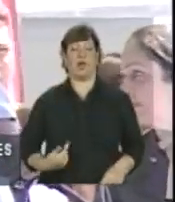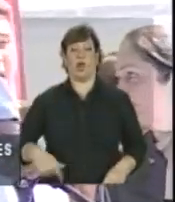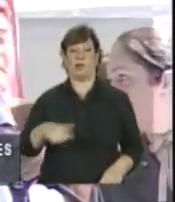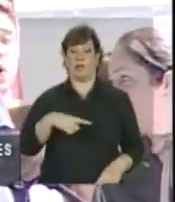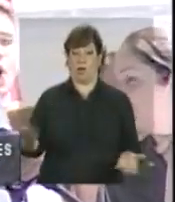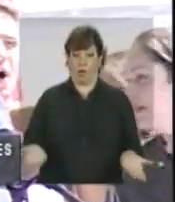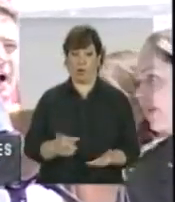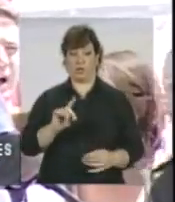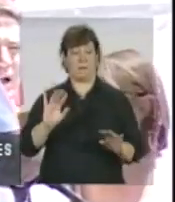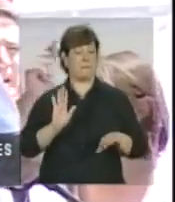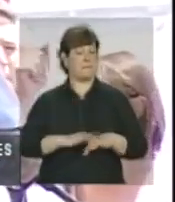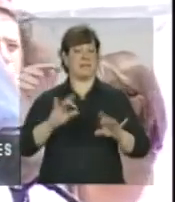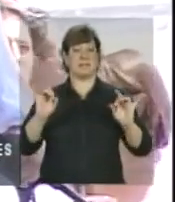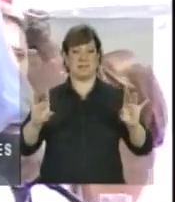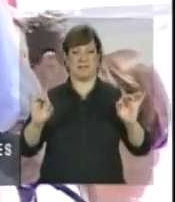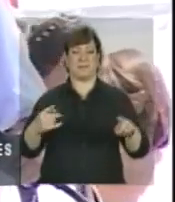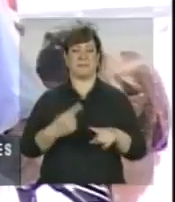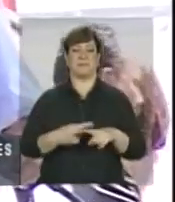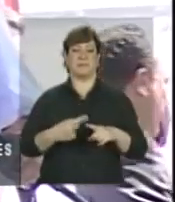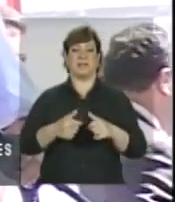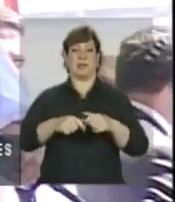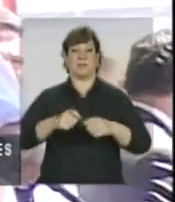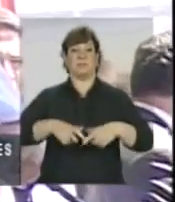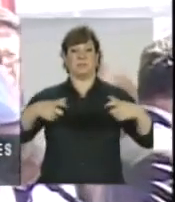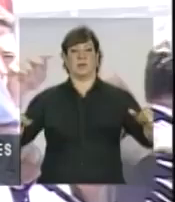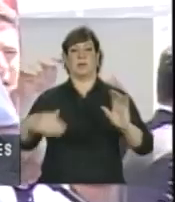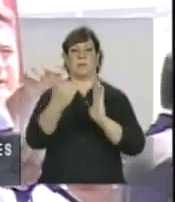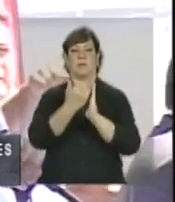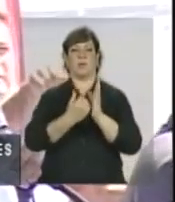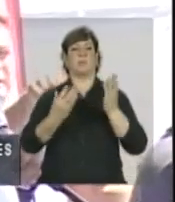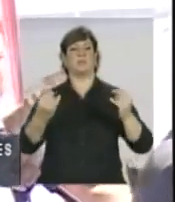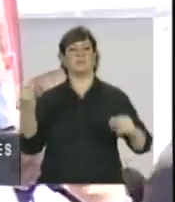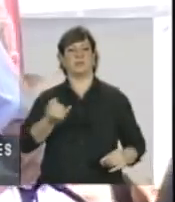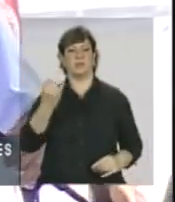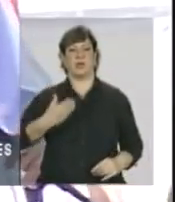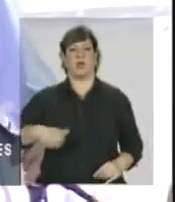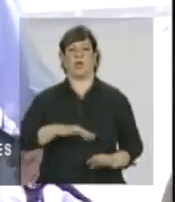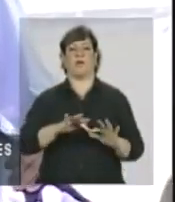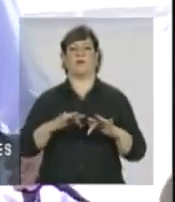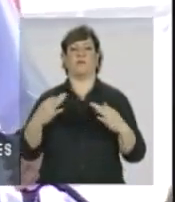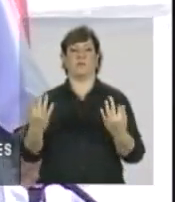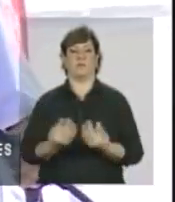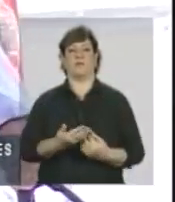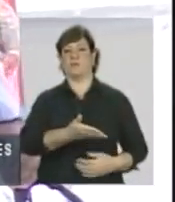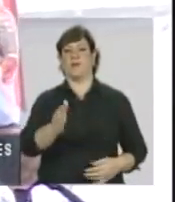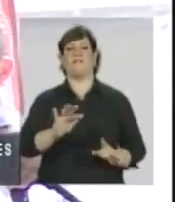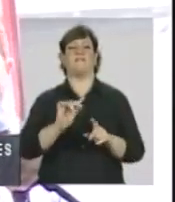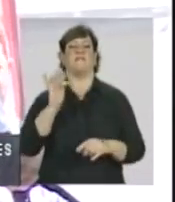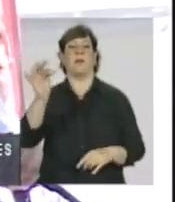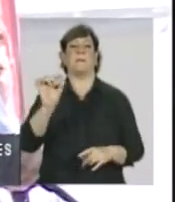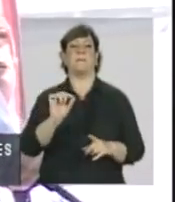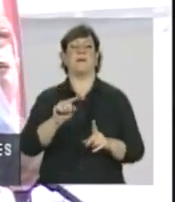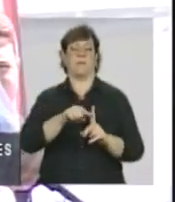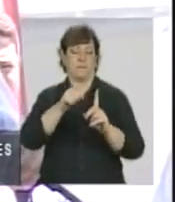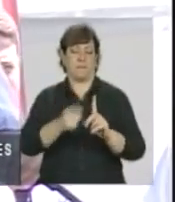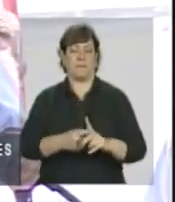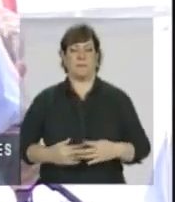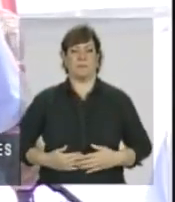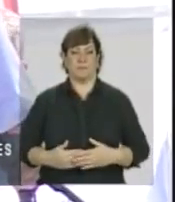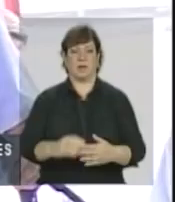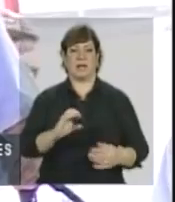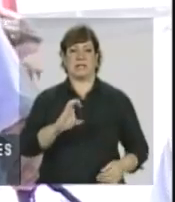dia mais especial ainda, por estar ampliando um programa tão importante para as nossas futuras mamães, o programa Cegonha